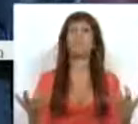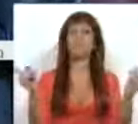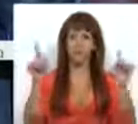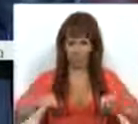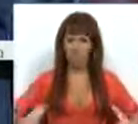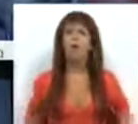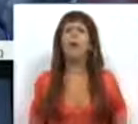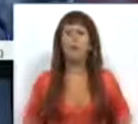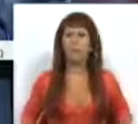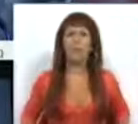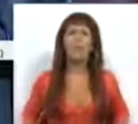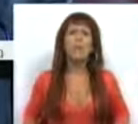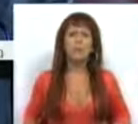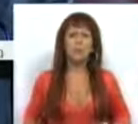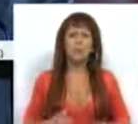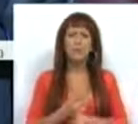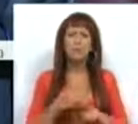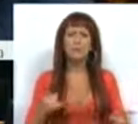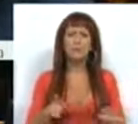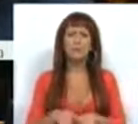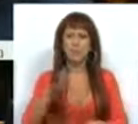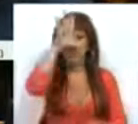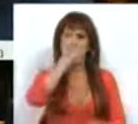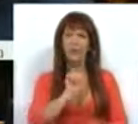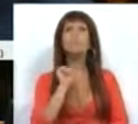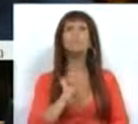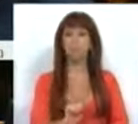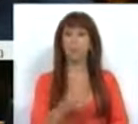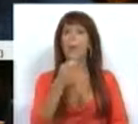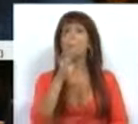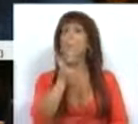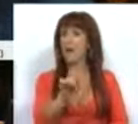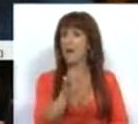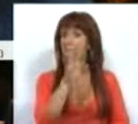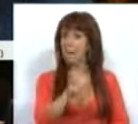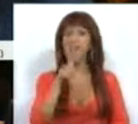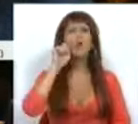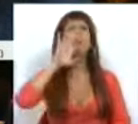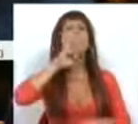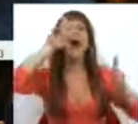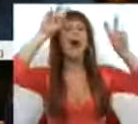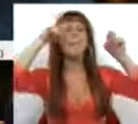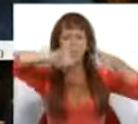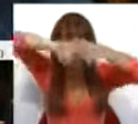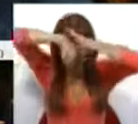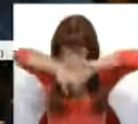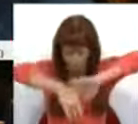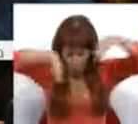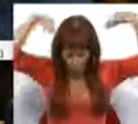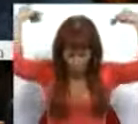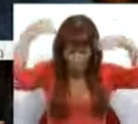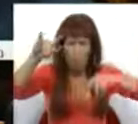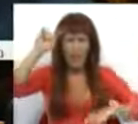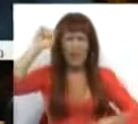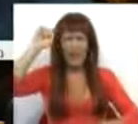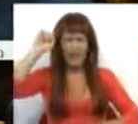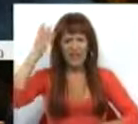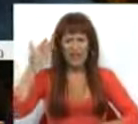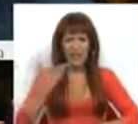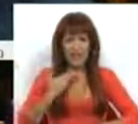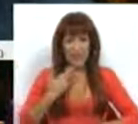perplexidade também, pois foram os governos do PS os pais de uma cratera de dívidas por